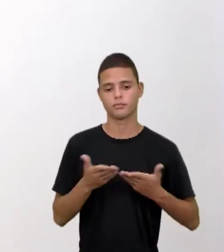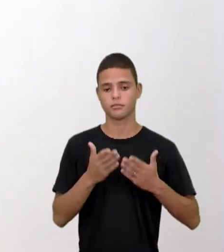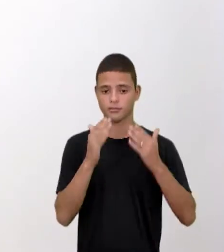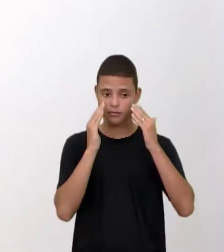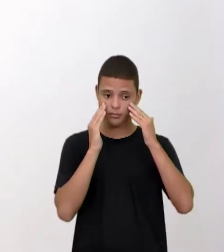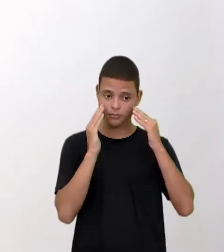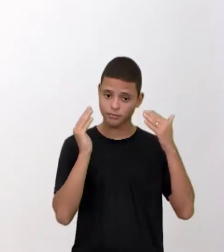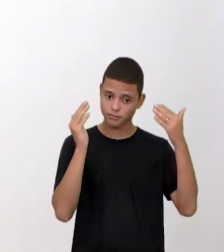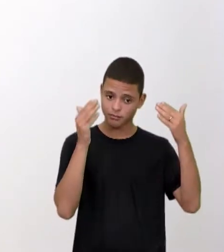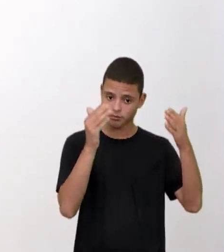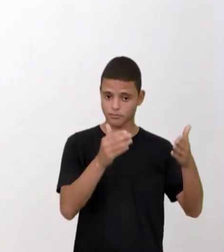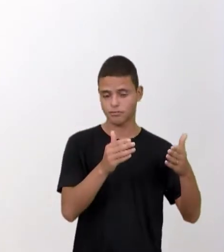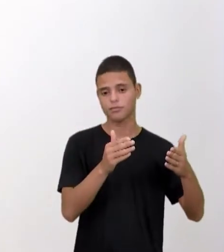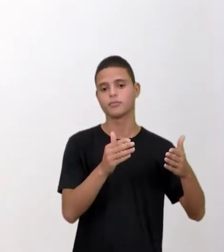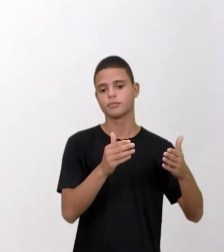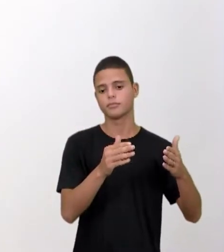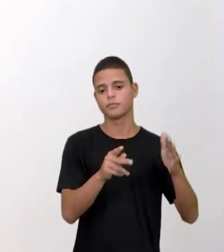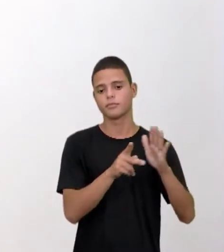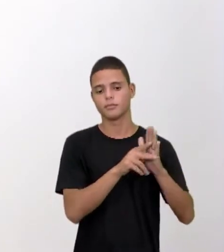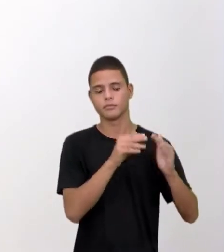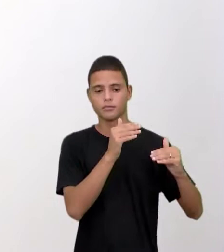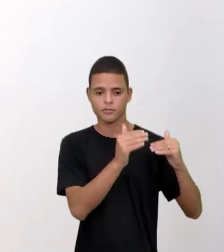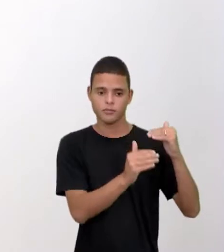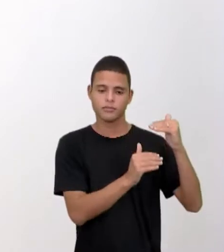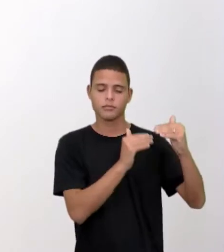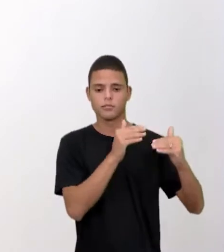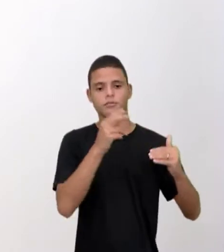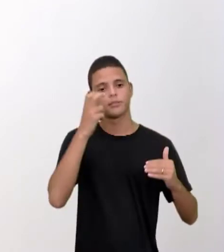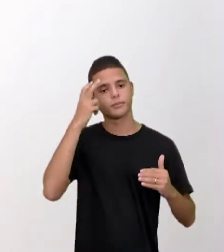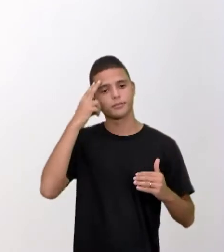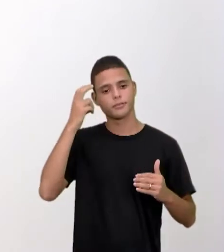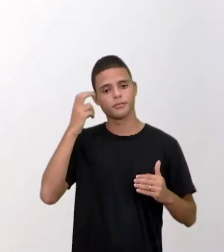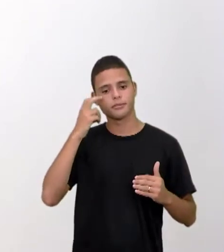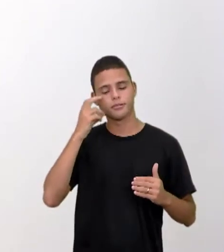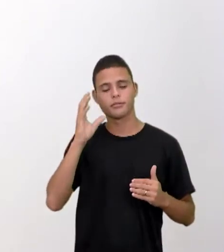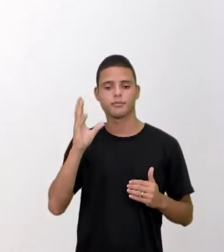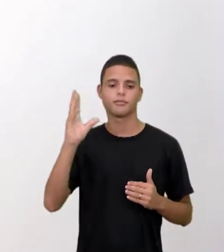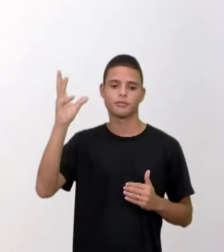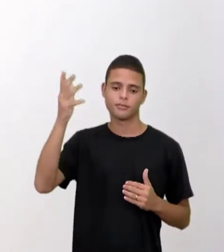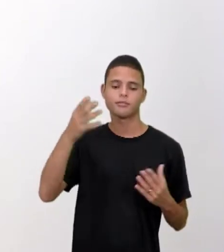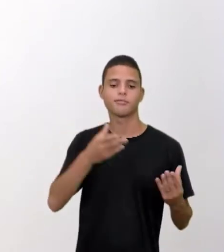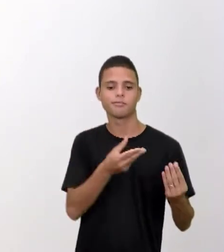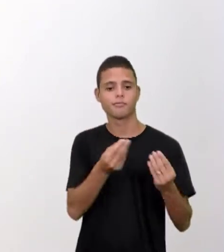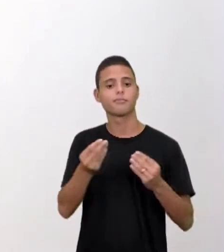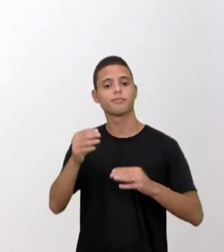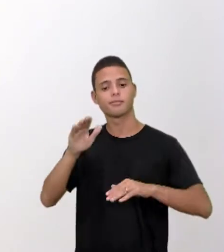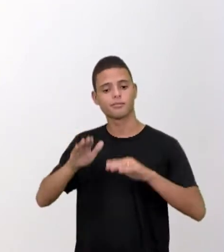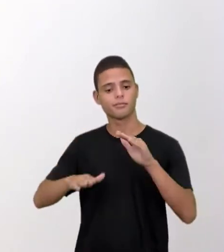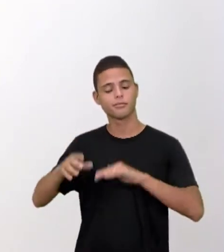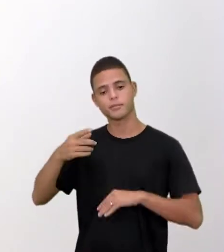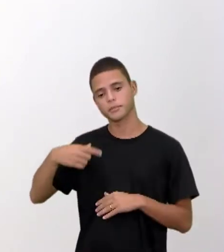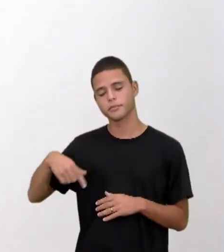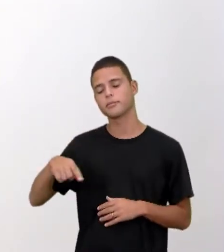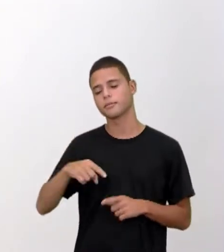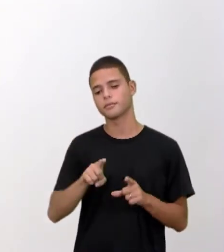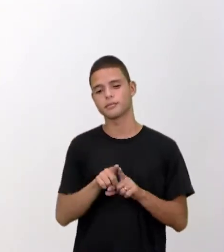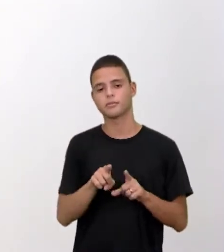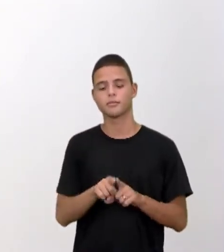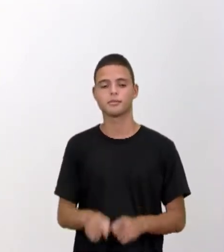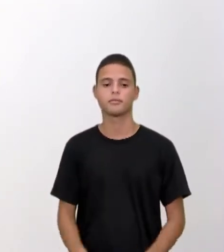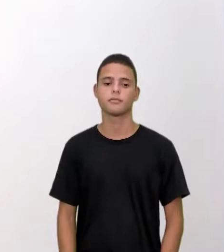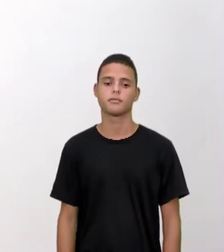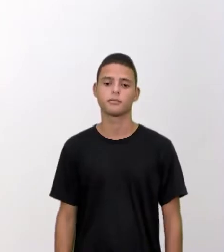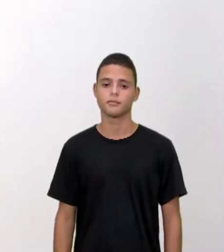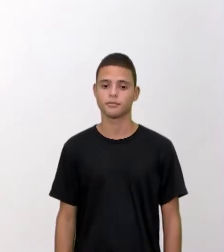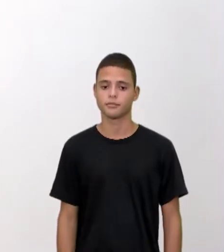olhos para esses processos da cultura, mas que acontecem muitas vezes com a gente, né? E fazer essa análise.